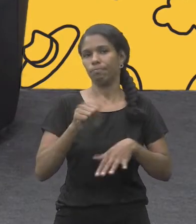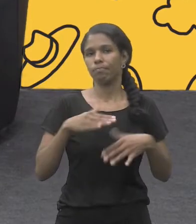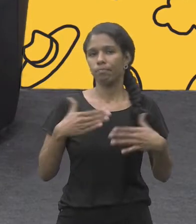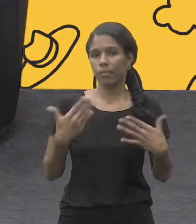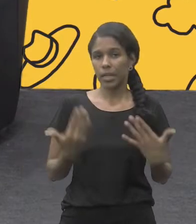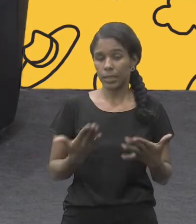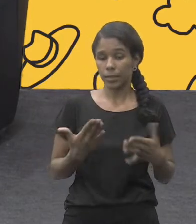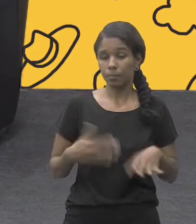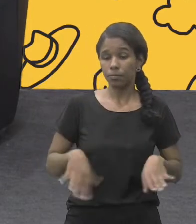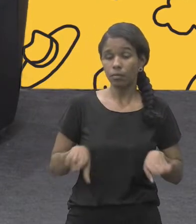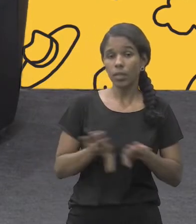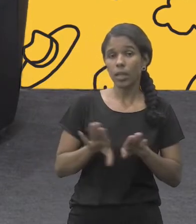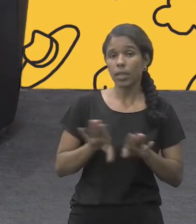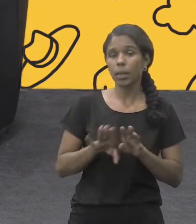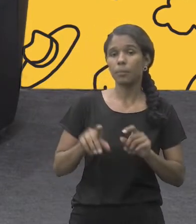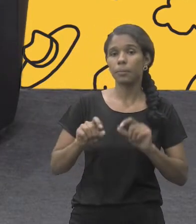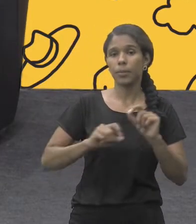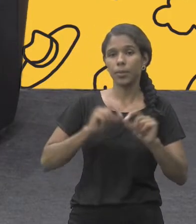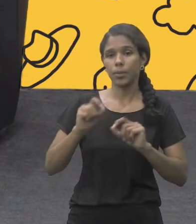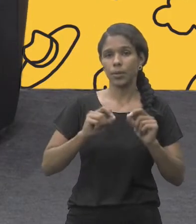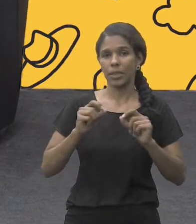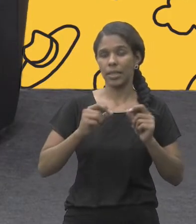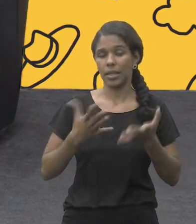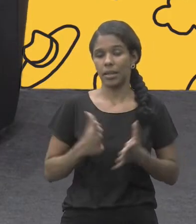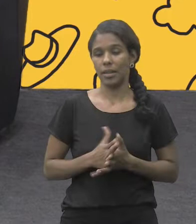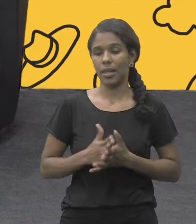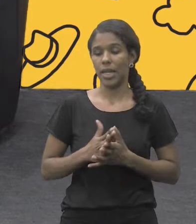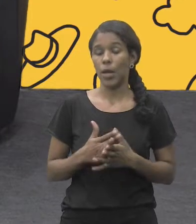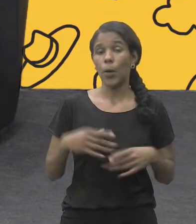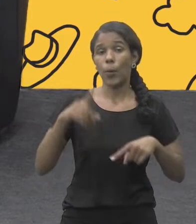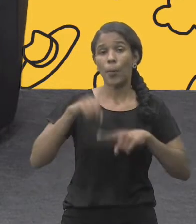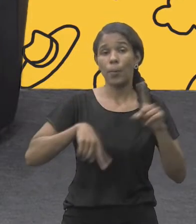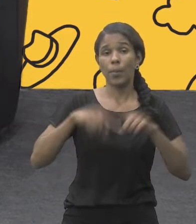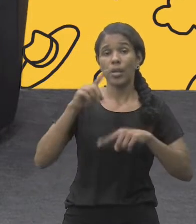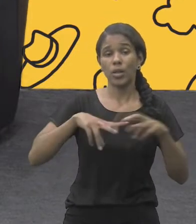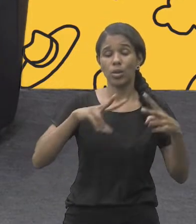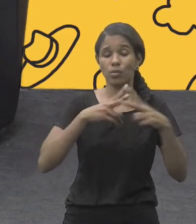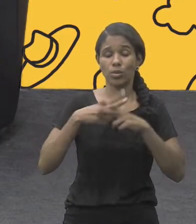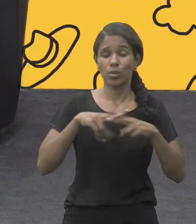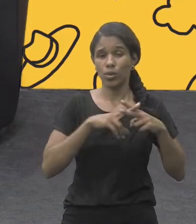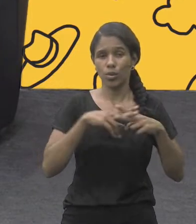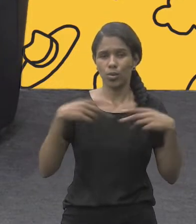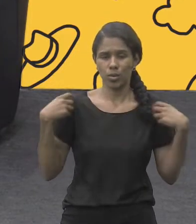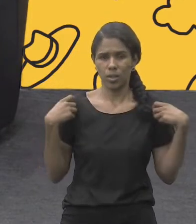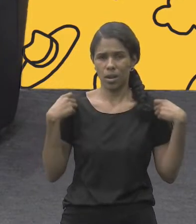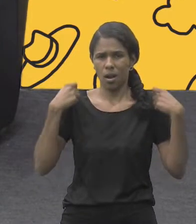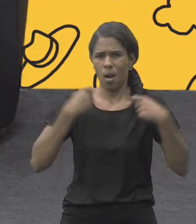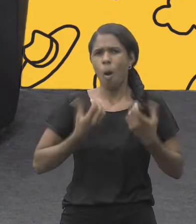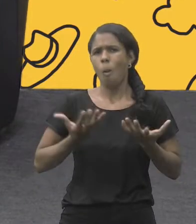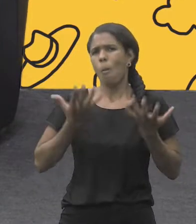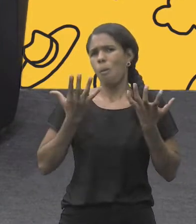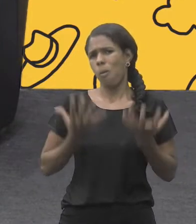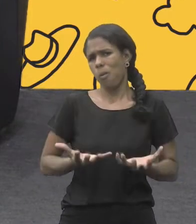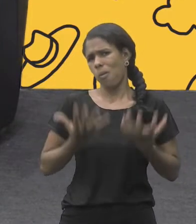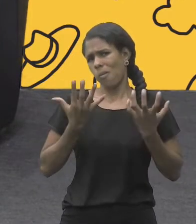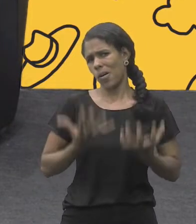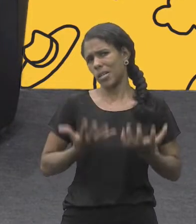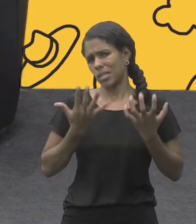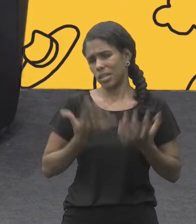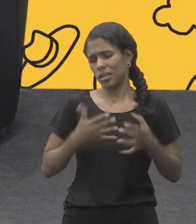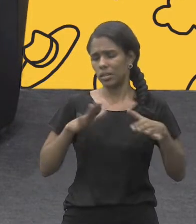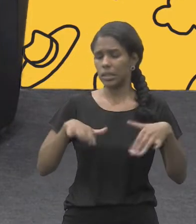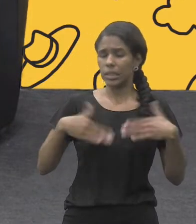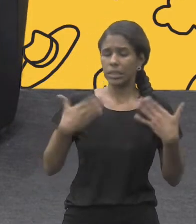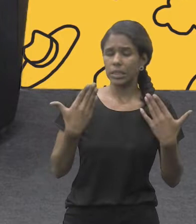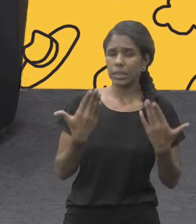a fábrica que fornece para a gente esse material, para ela ganhar mais massa muscular. Se ela for perder peso, por exemplo, aí nós vamos trabalhar com